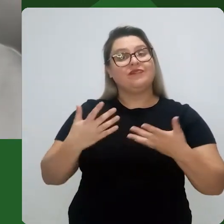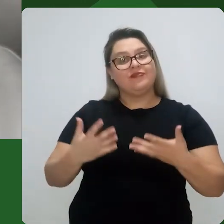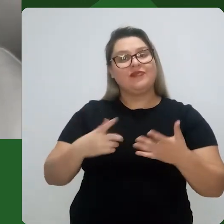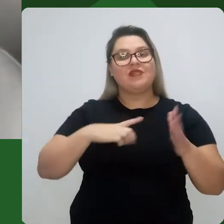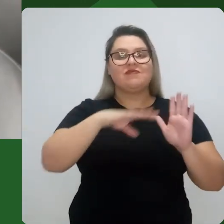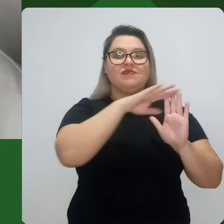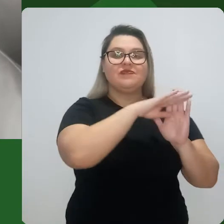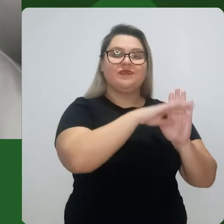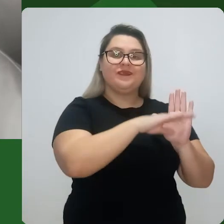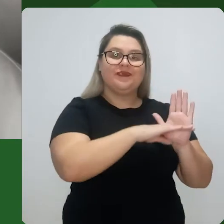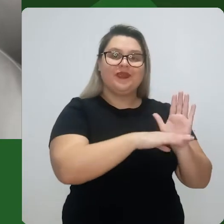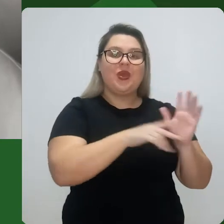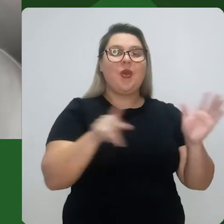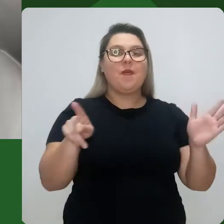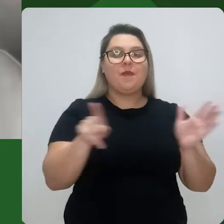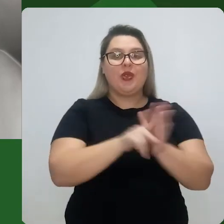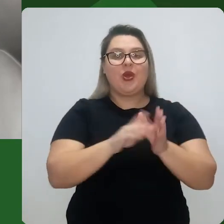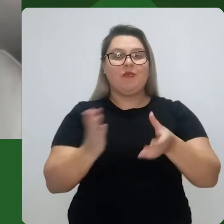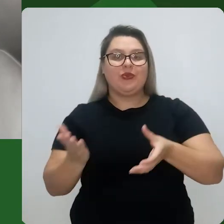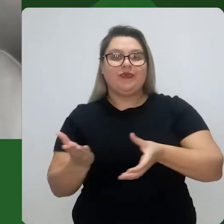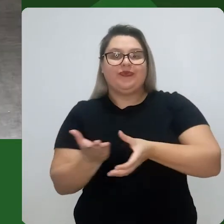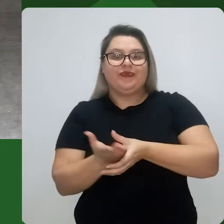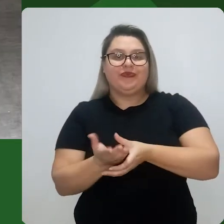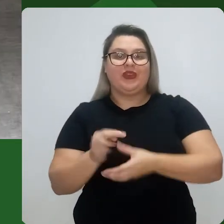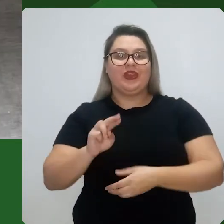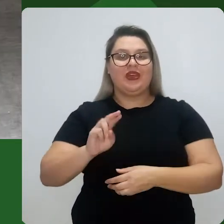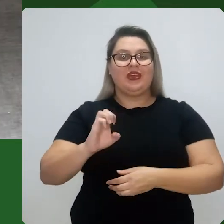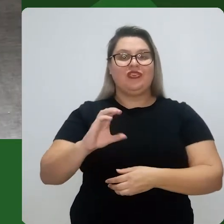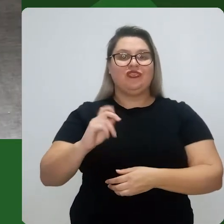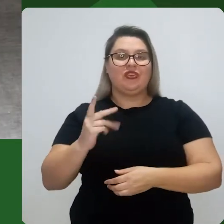Aqui estão os ingredientes do recheio.